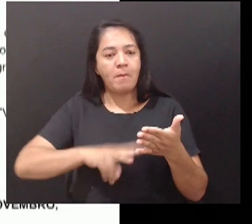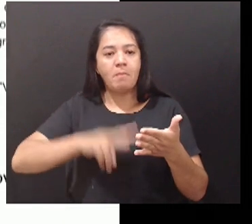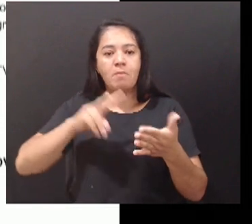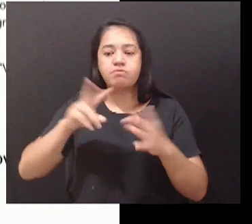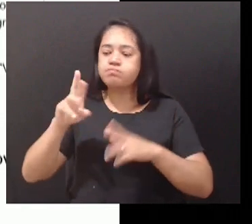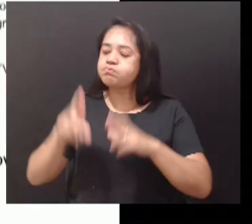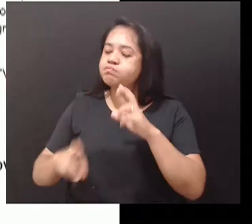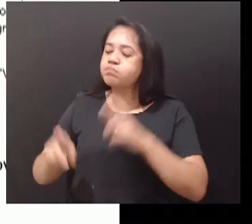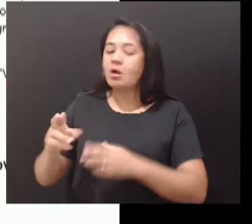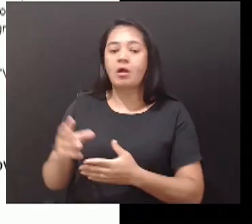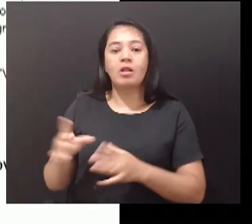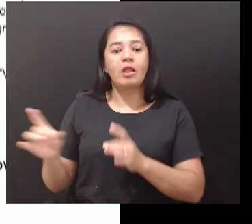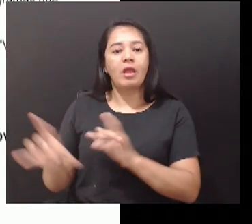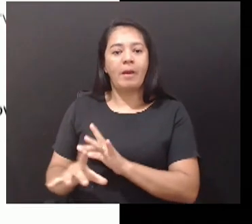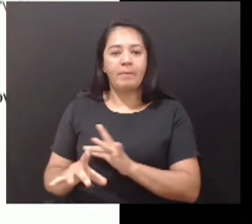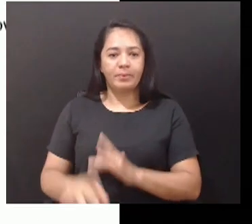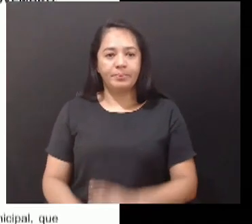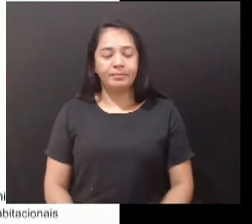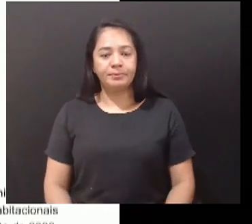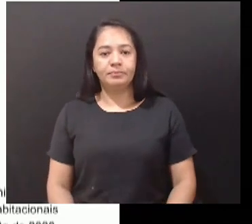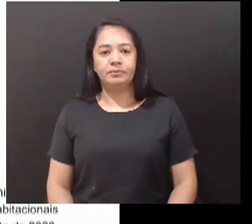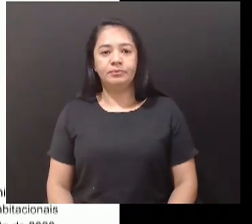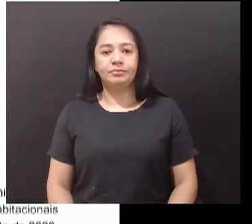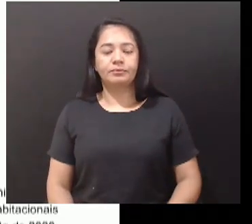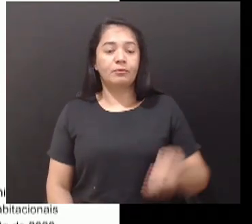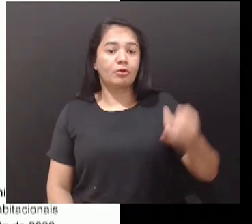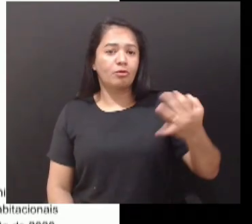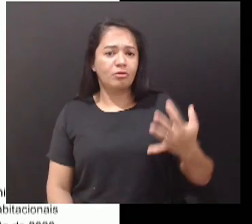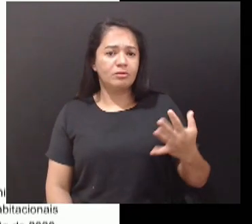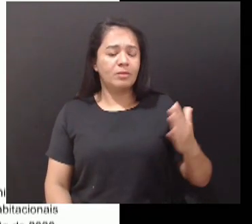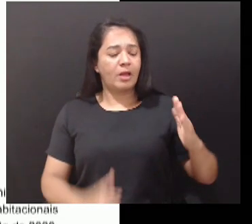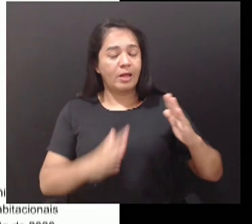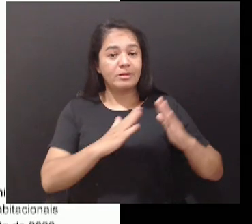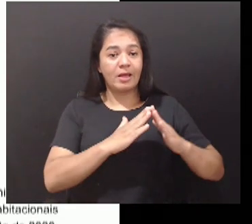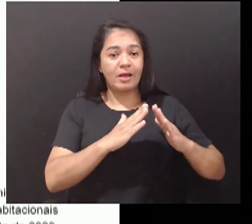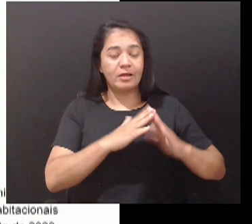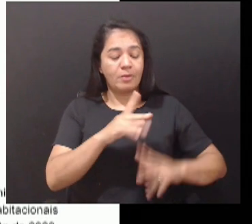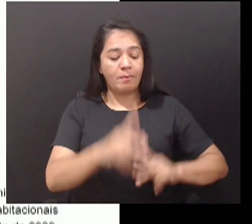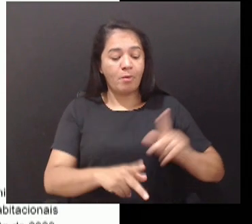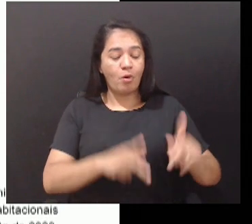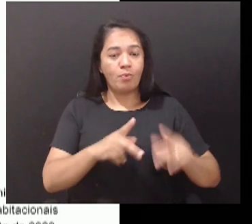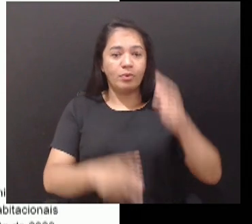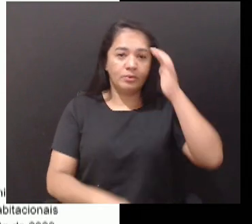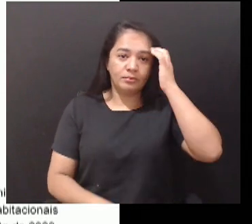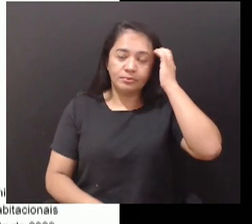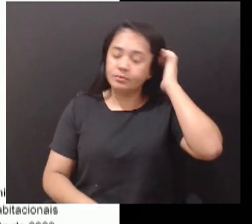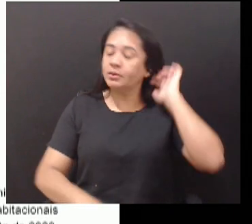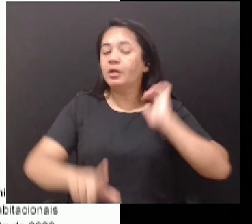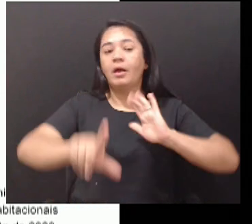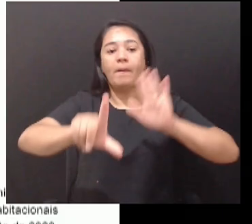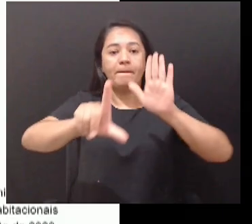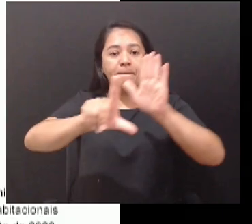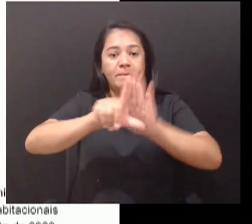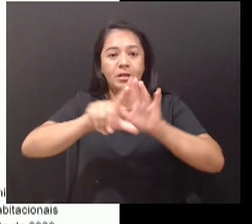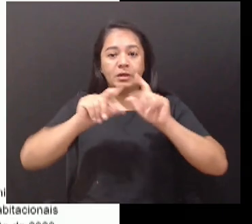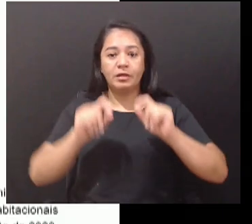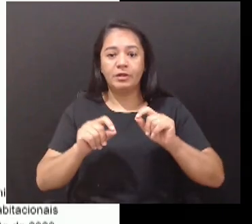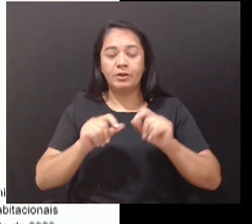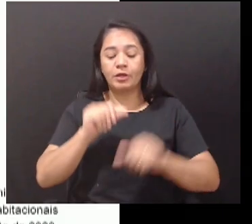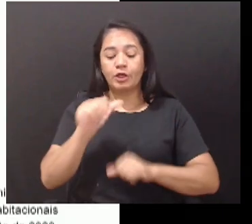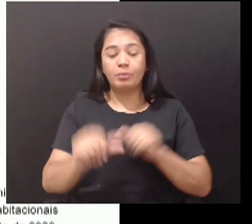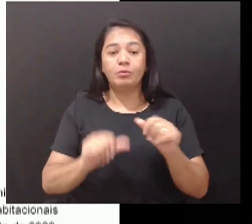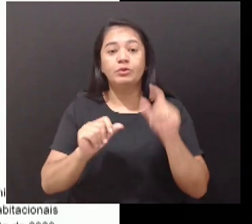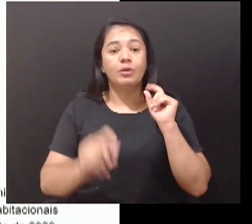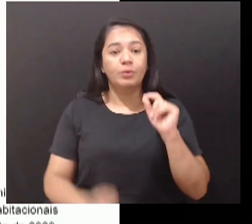de obras. O que trata da habitação popular é uma lei que altera 2 quesitos aqui da cidade.